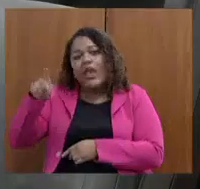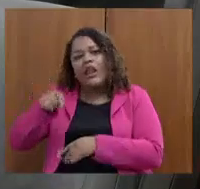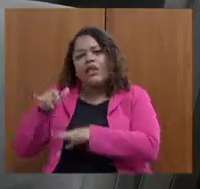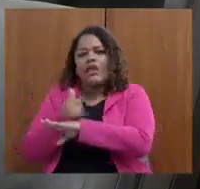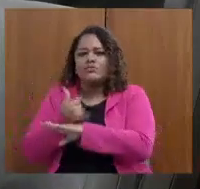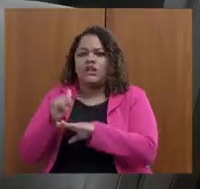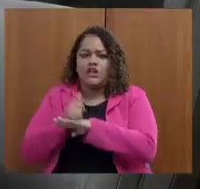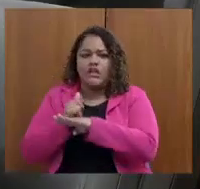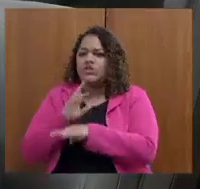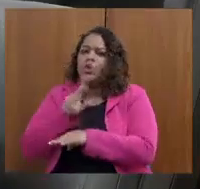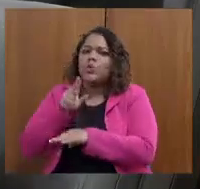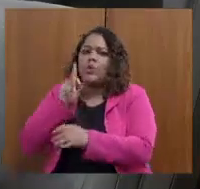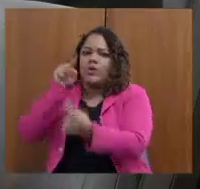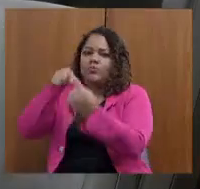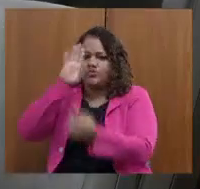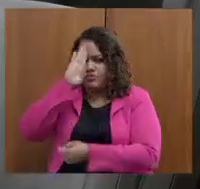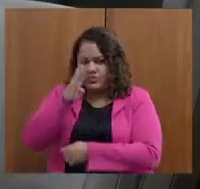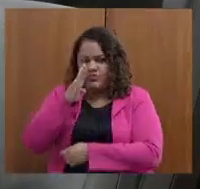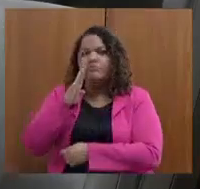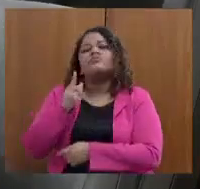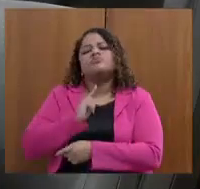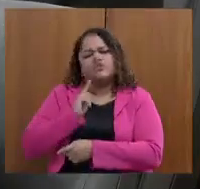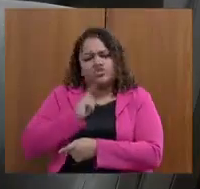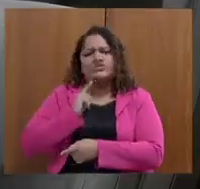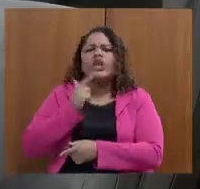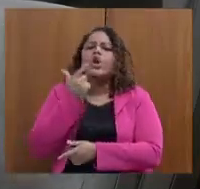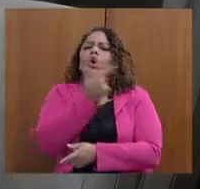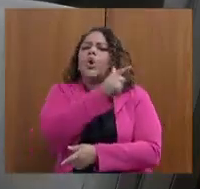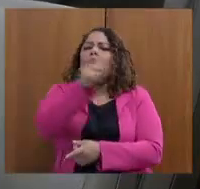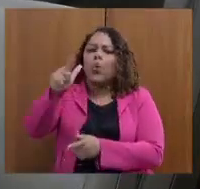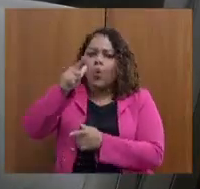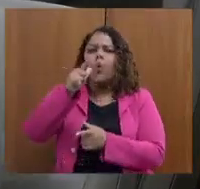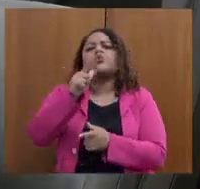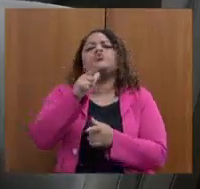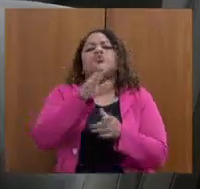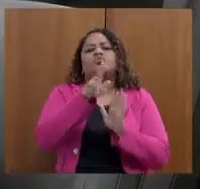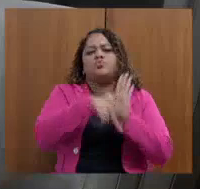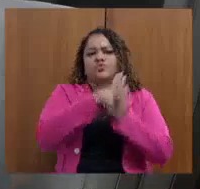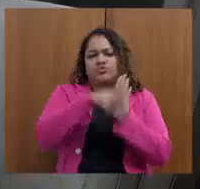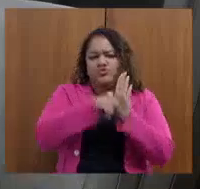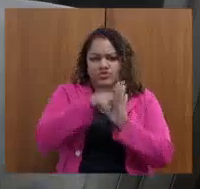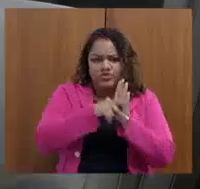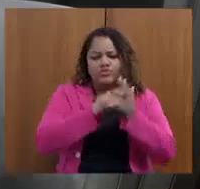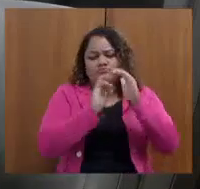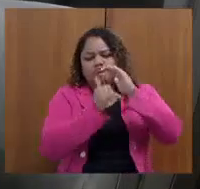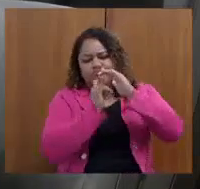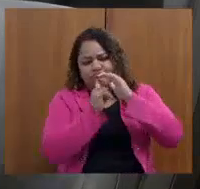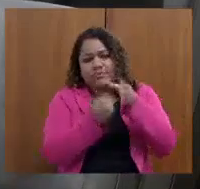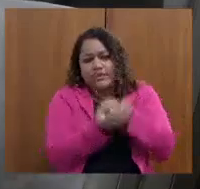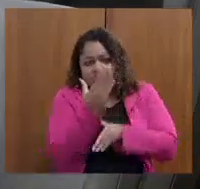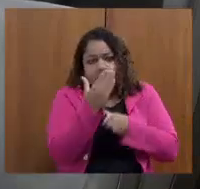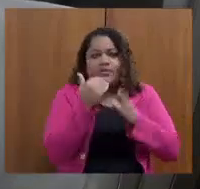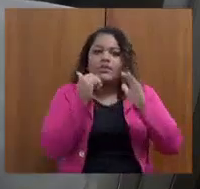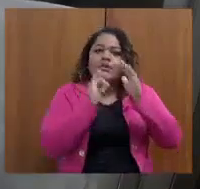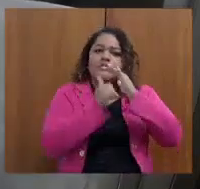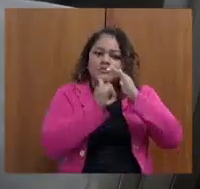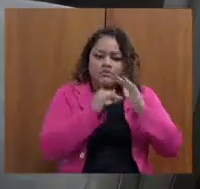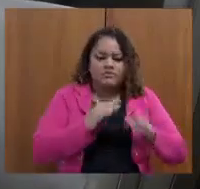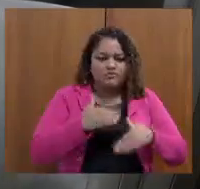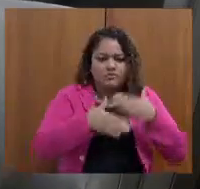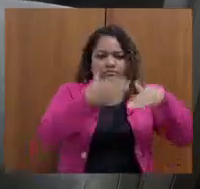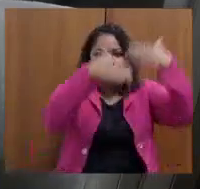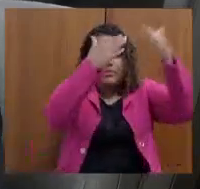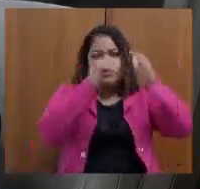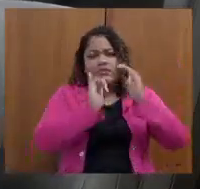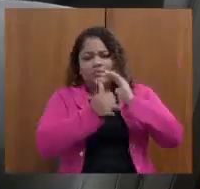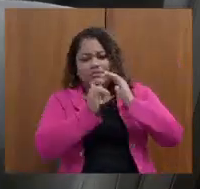outras iniciativas de incubadora de Startup aceleração Startup Startup gov Startup para Micro e